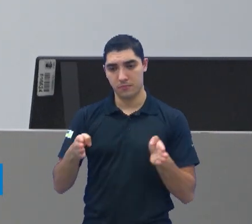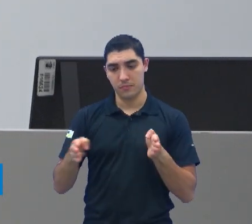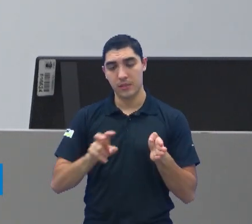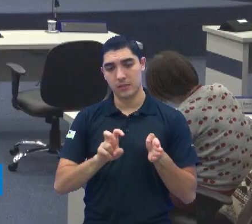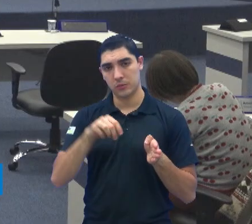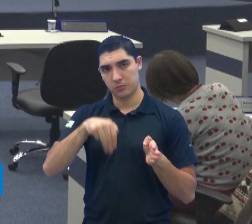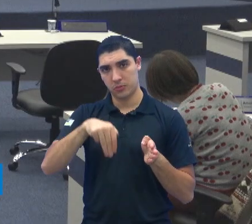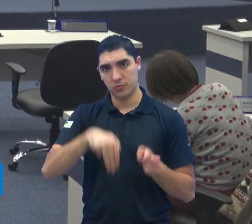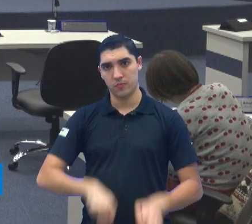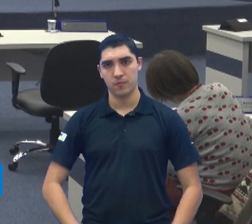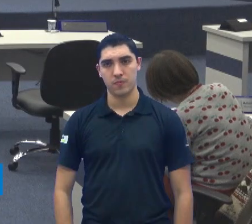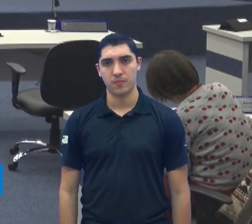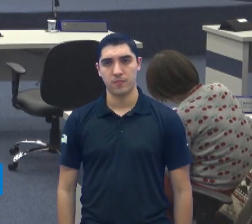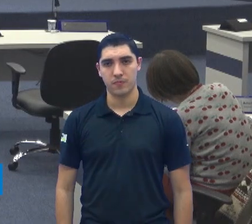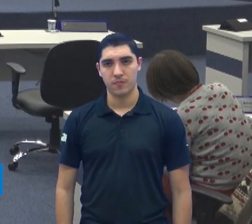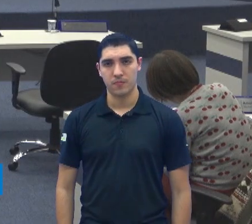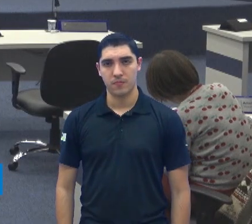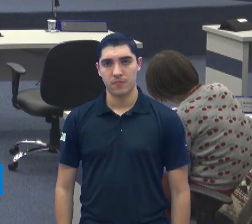vereador.